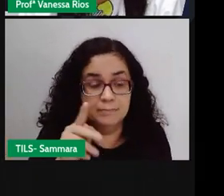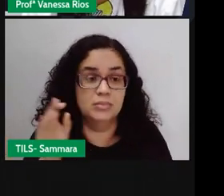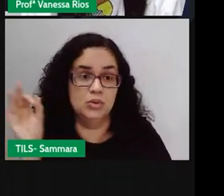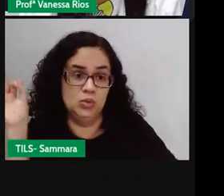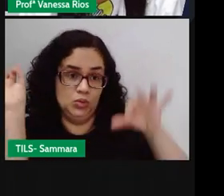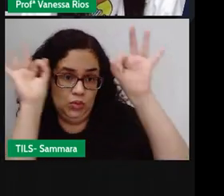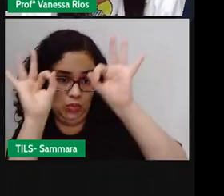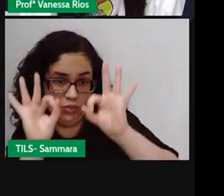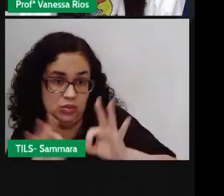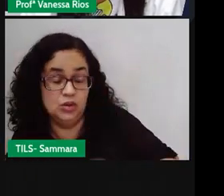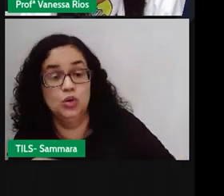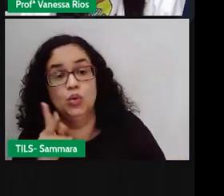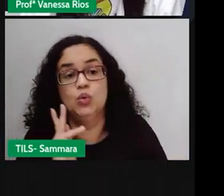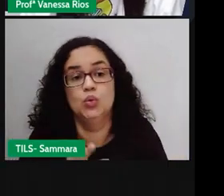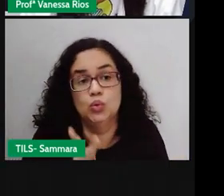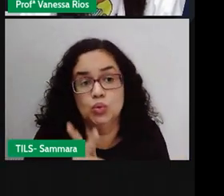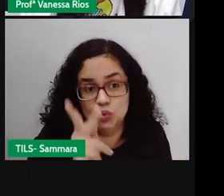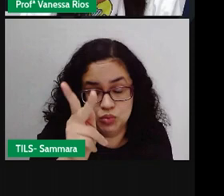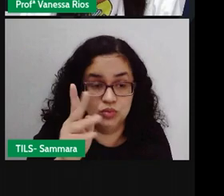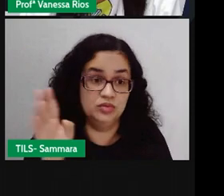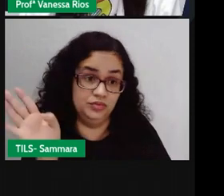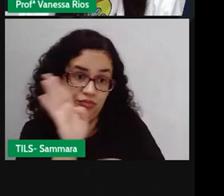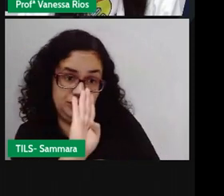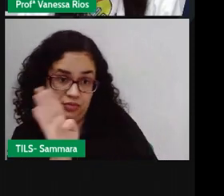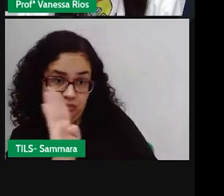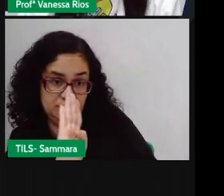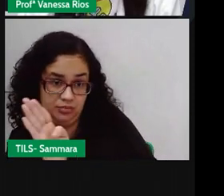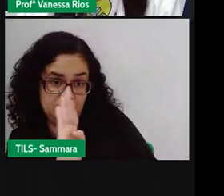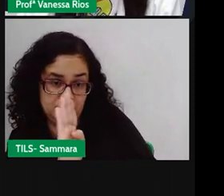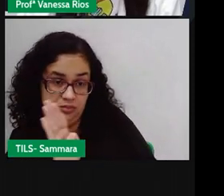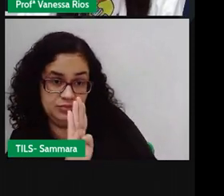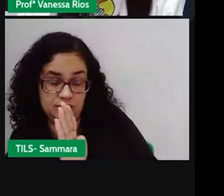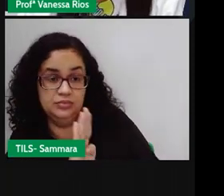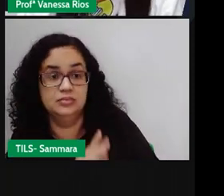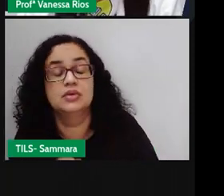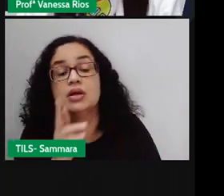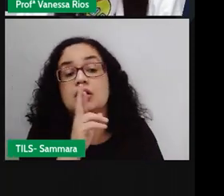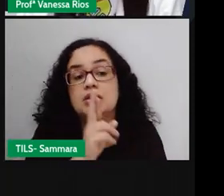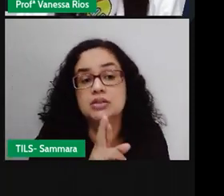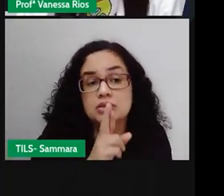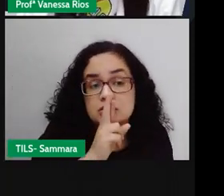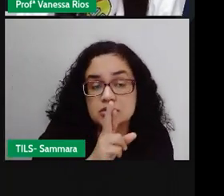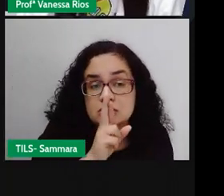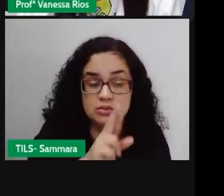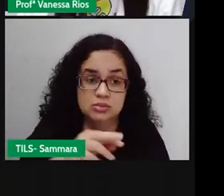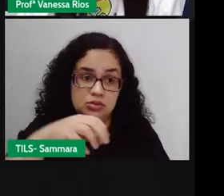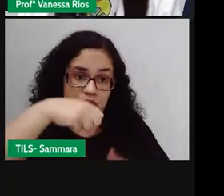preparou para que dê continuidade a essa videoaula e você responda, né, essa